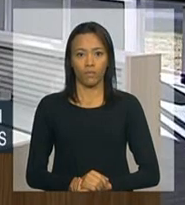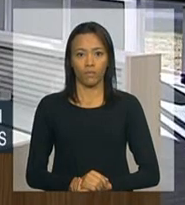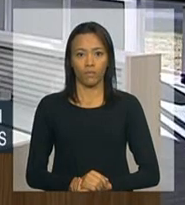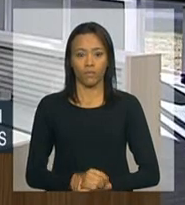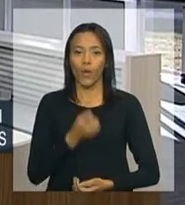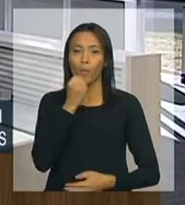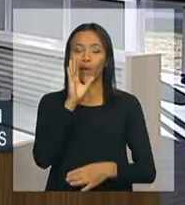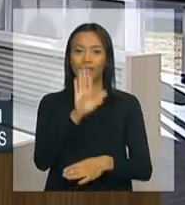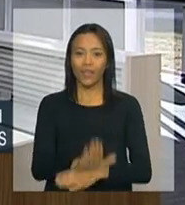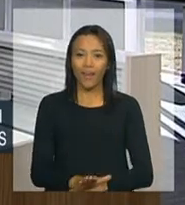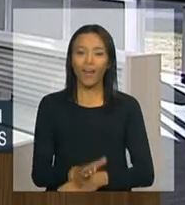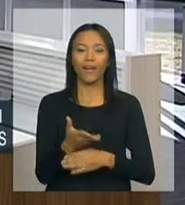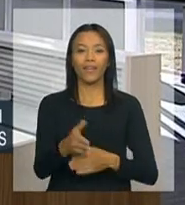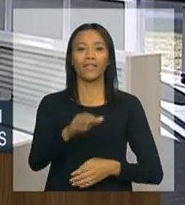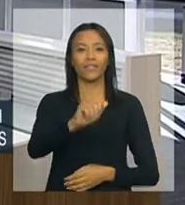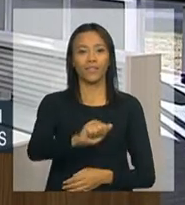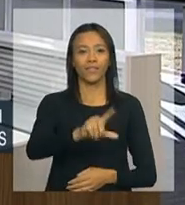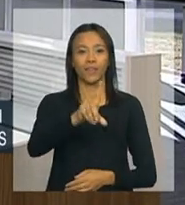Boa tarde, Aldo Rebelo.